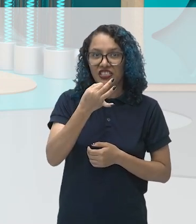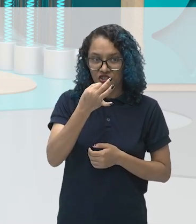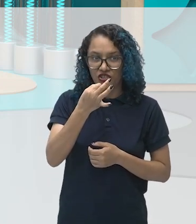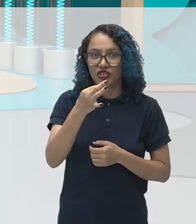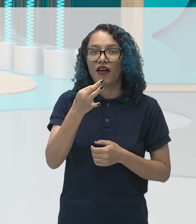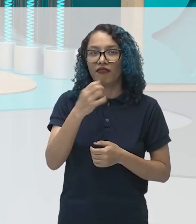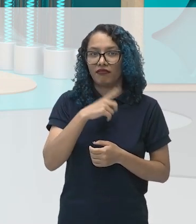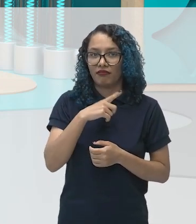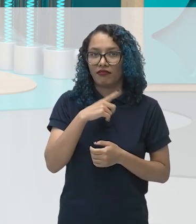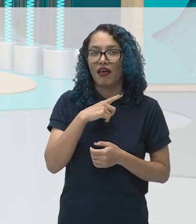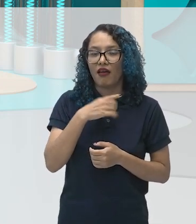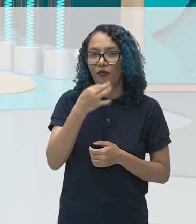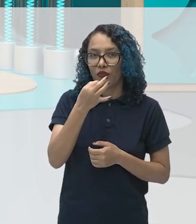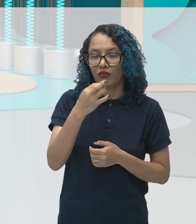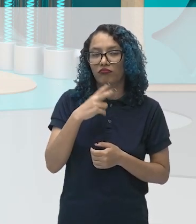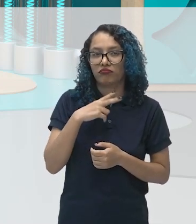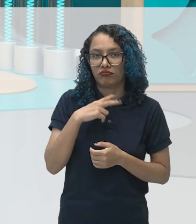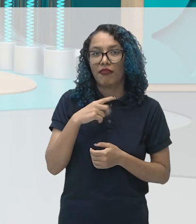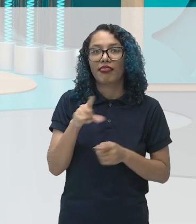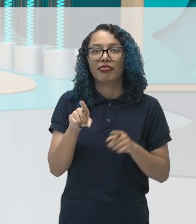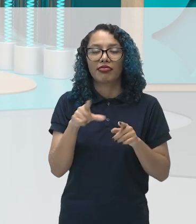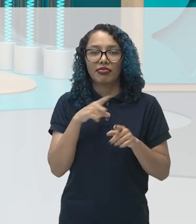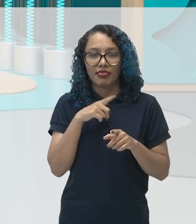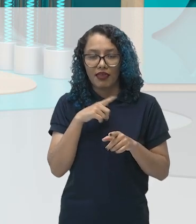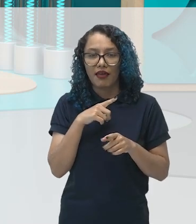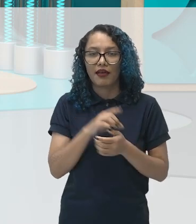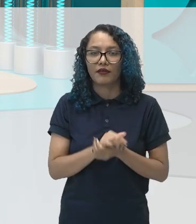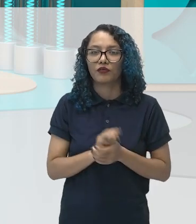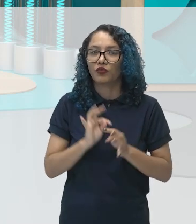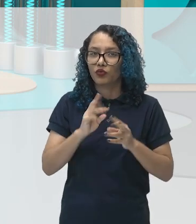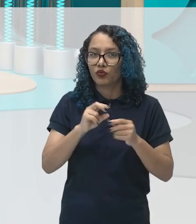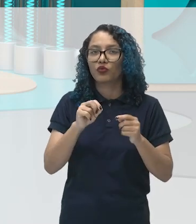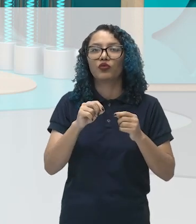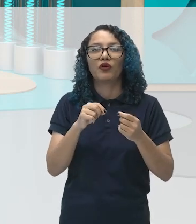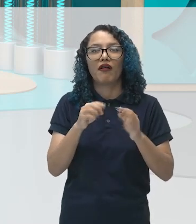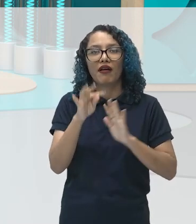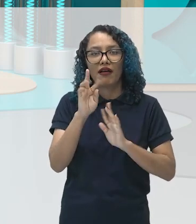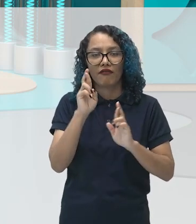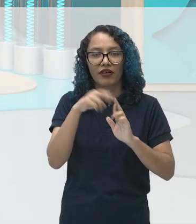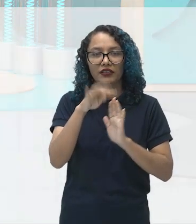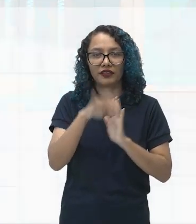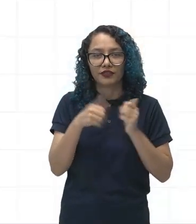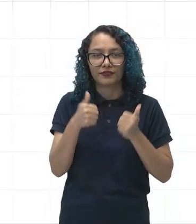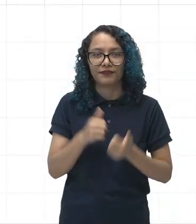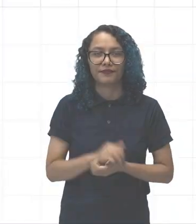sobre aquilo que você tem diante dos seus olhos, aquilo que você está lendo, ok?